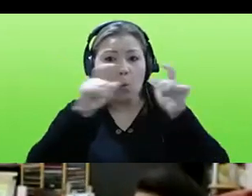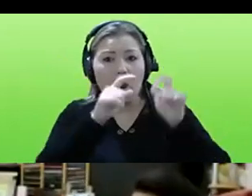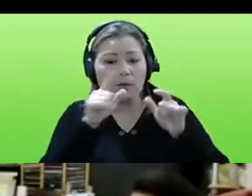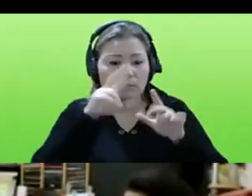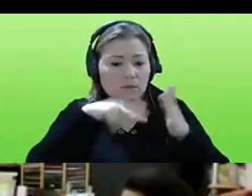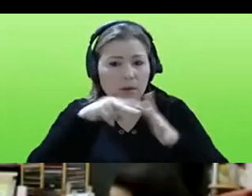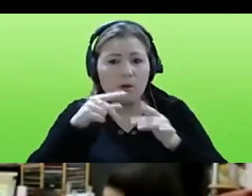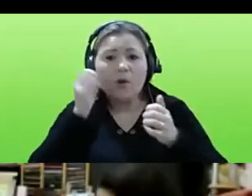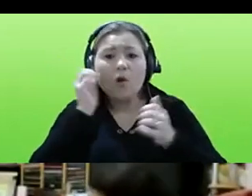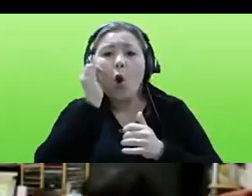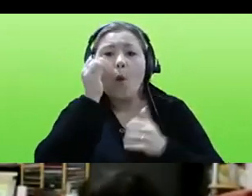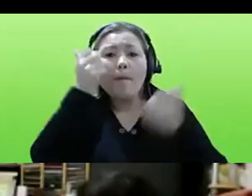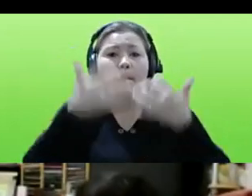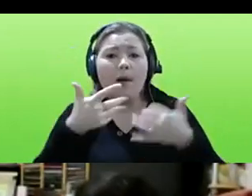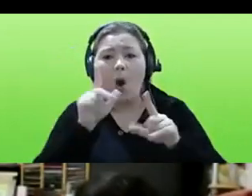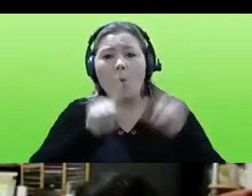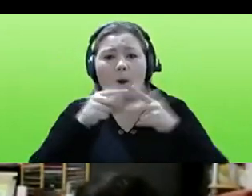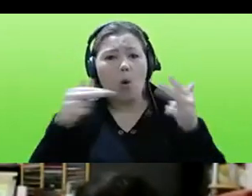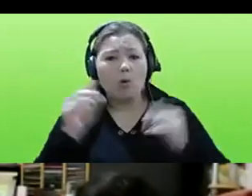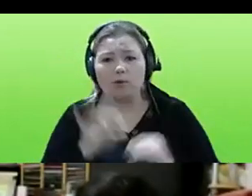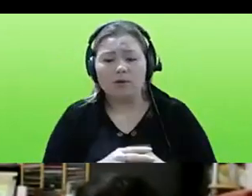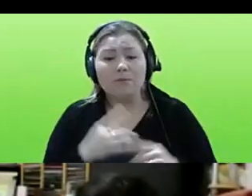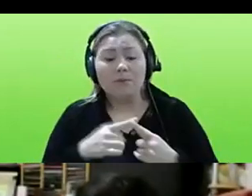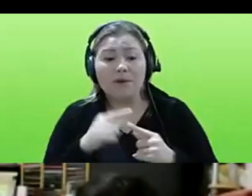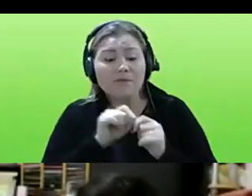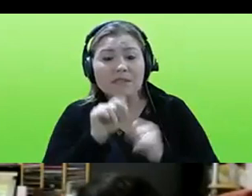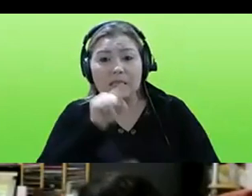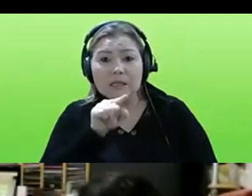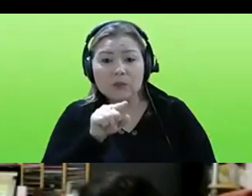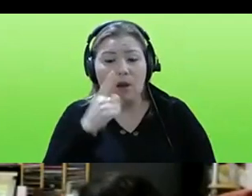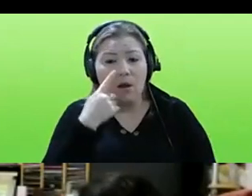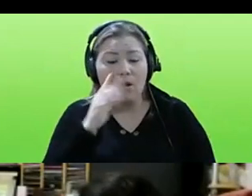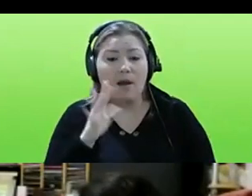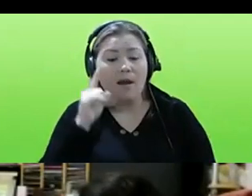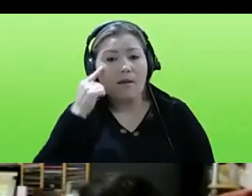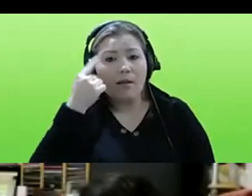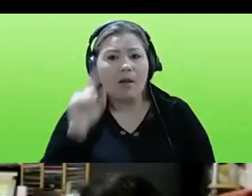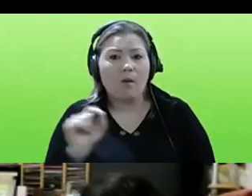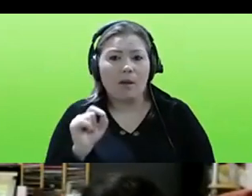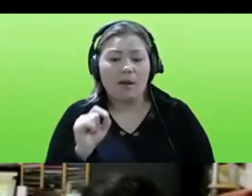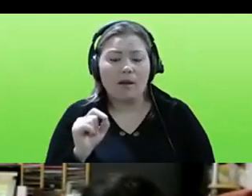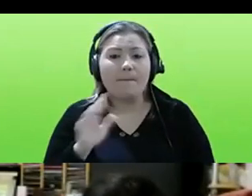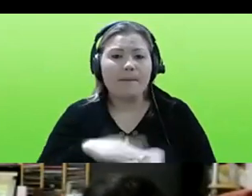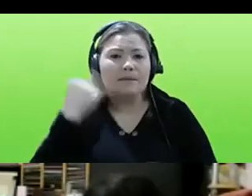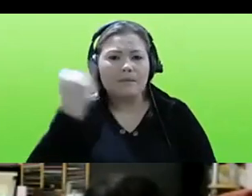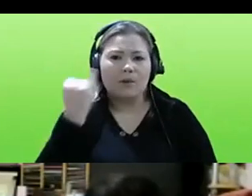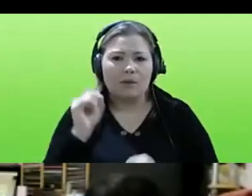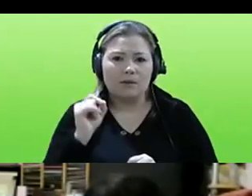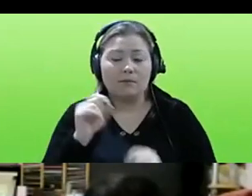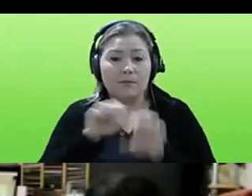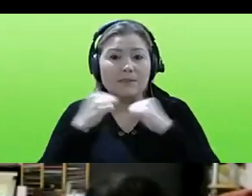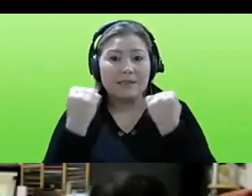comenta alguma coisa. Porque fazendo isso, veja bem, a ideia mais importante para o seminário